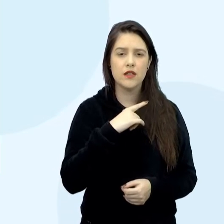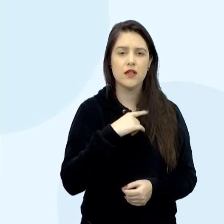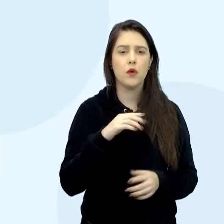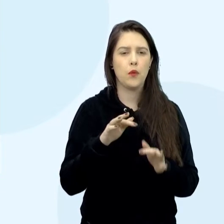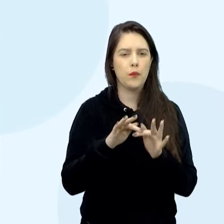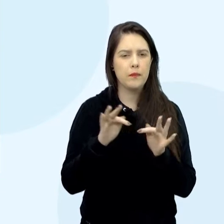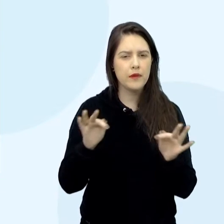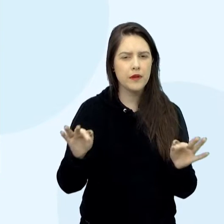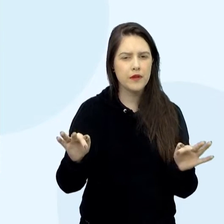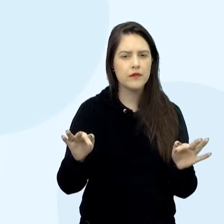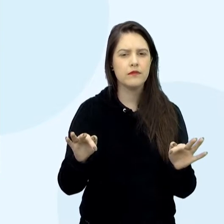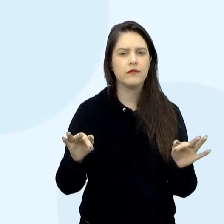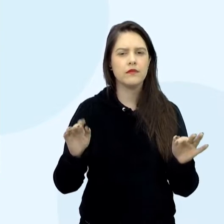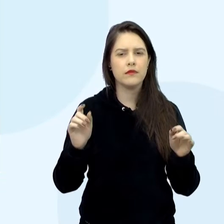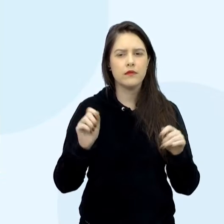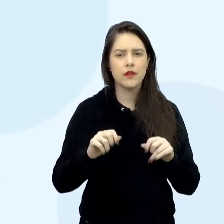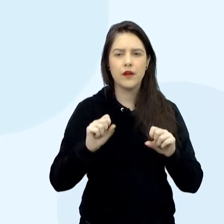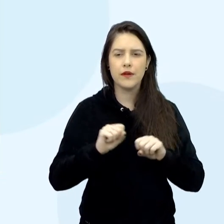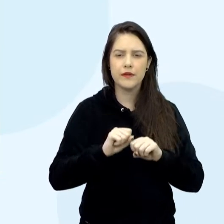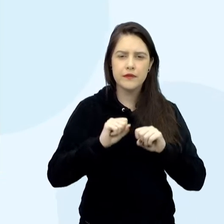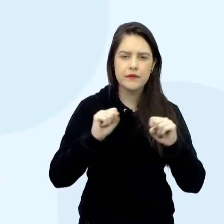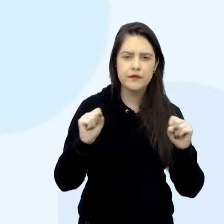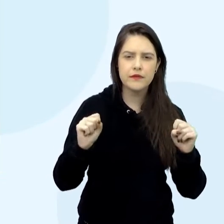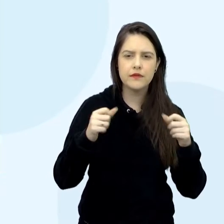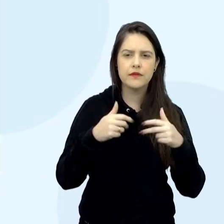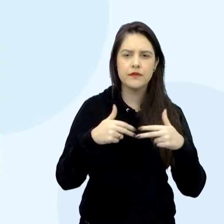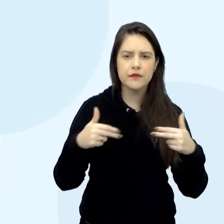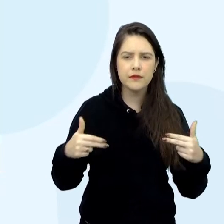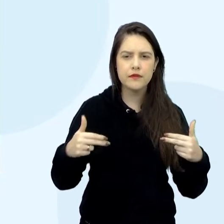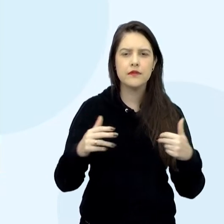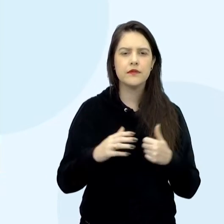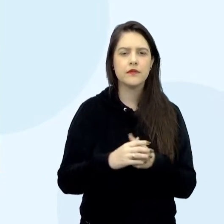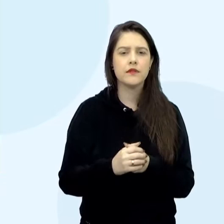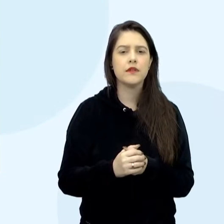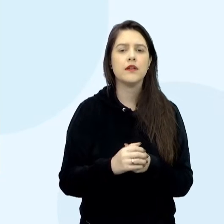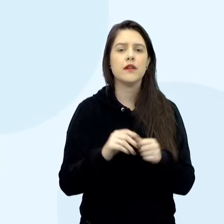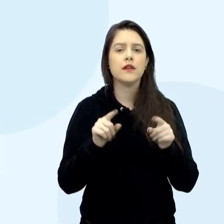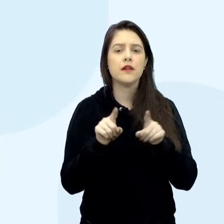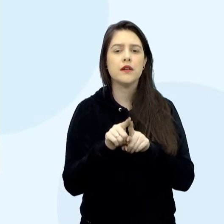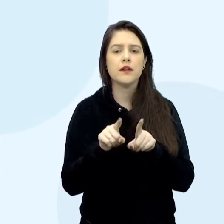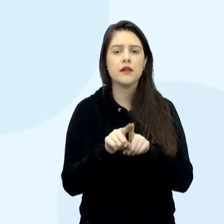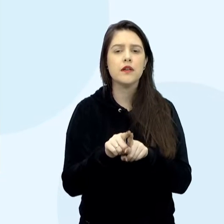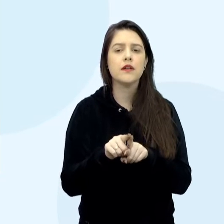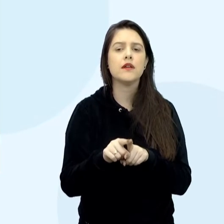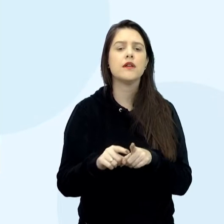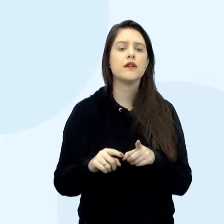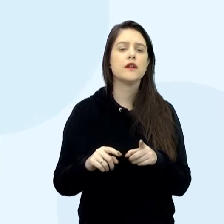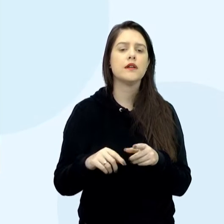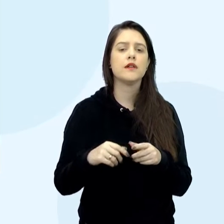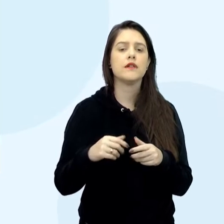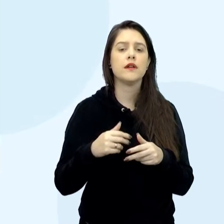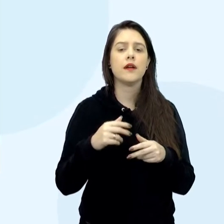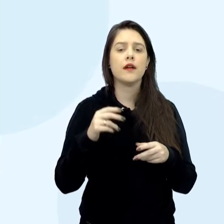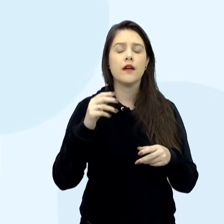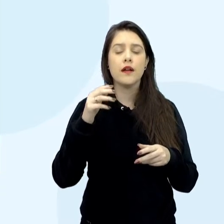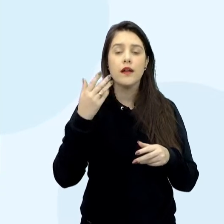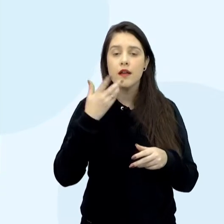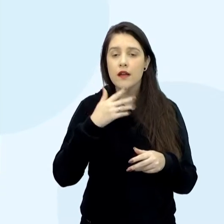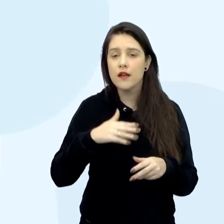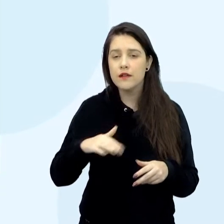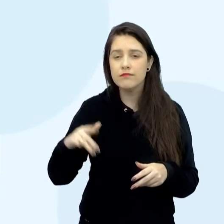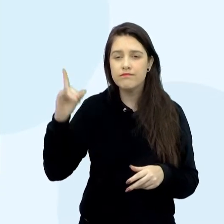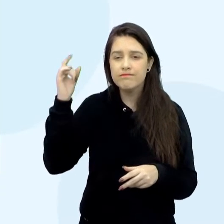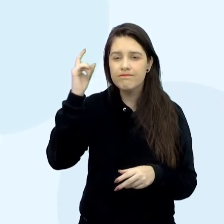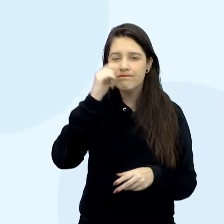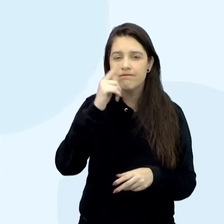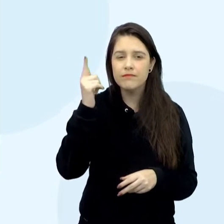humilde, acordava cedo para poder ajudar o seu pai nas plantações e dormia em uma cama feita de cimento. Apesar de sua